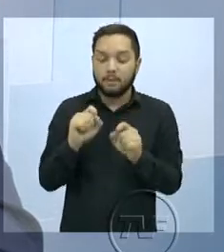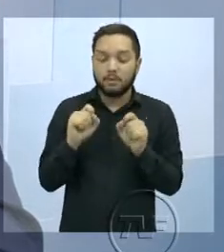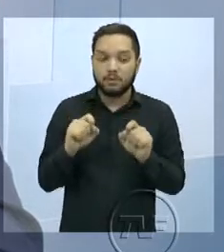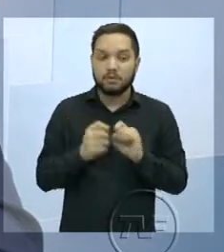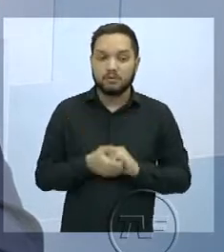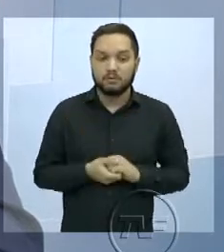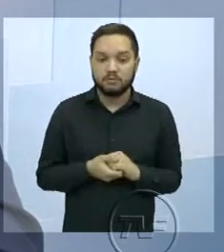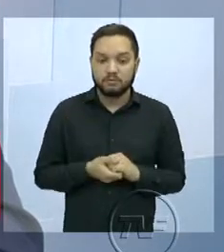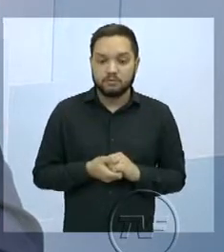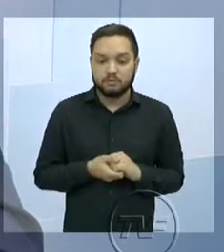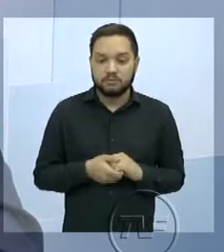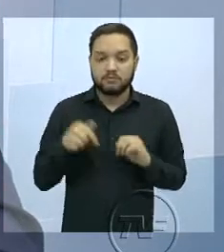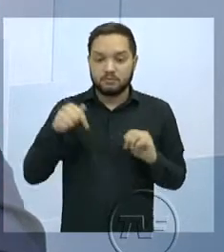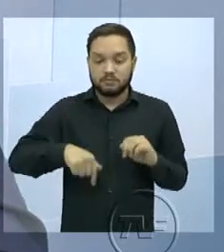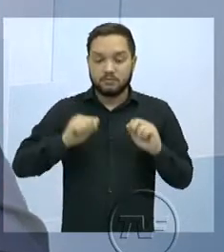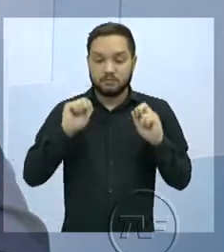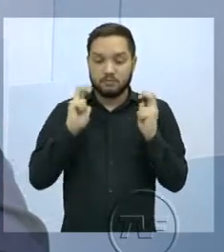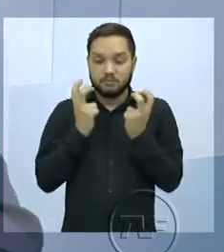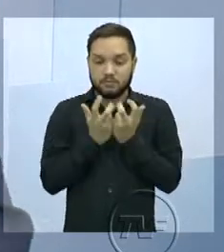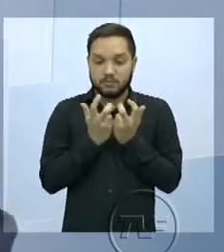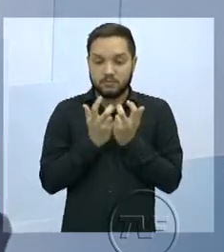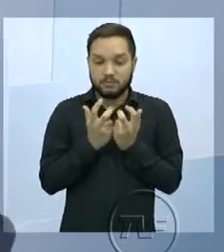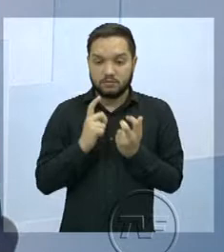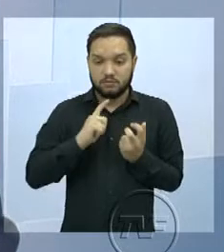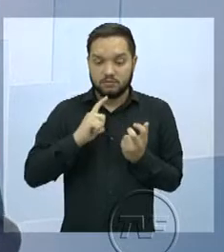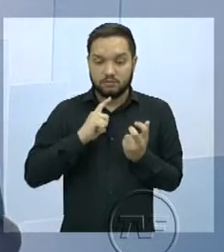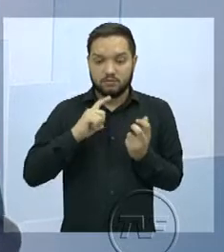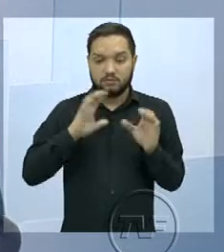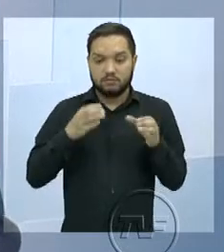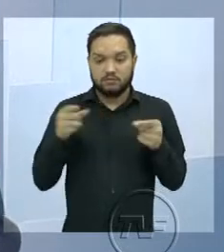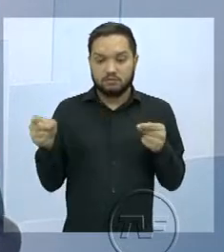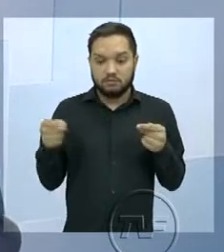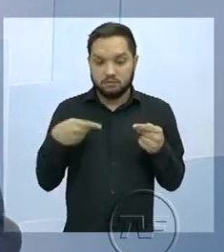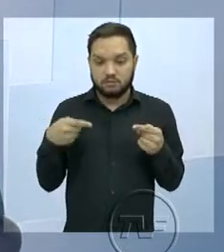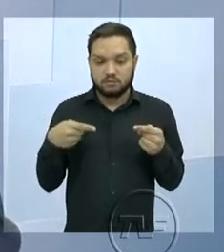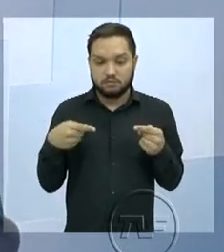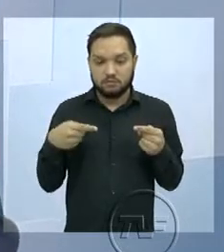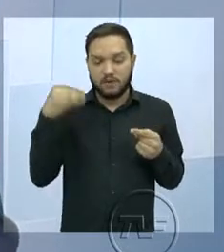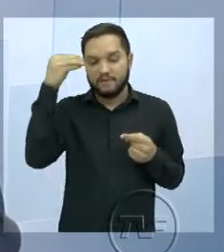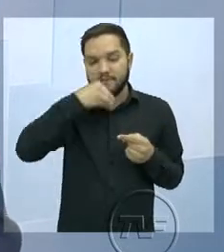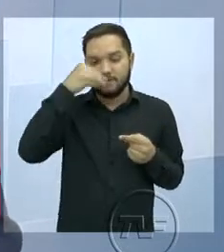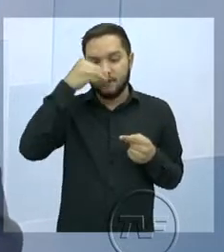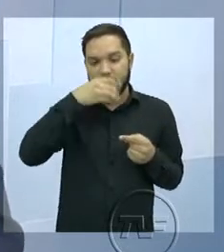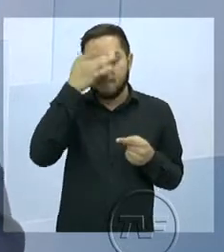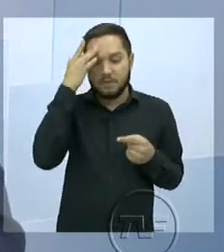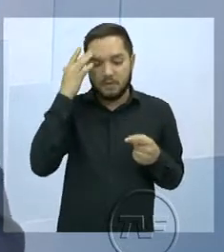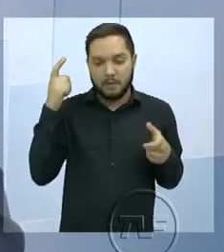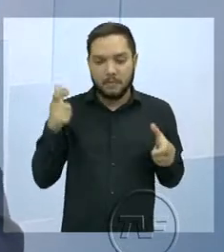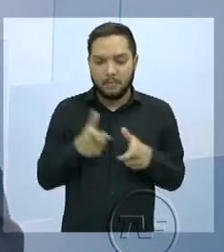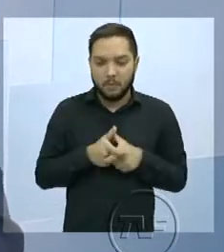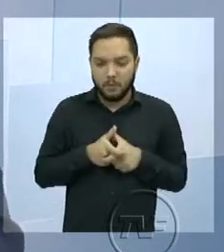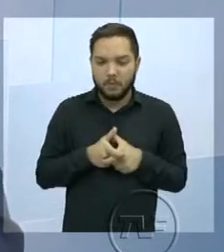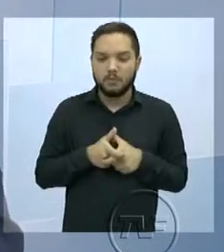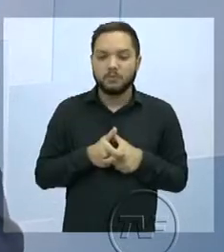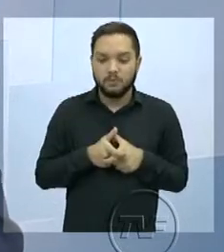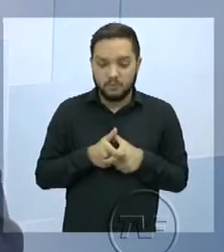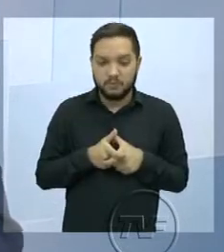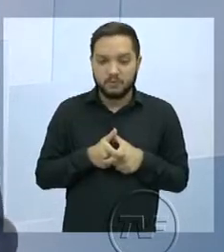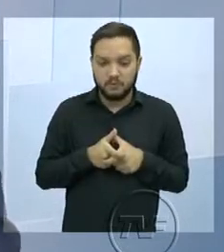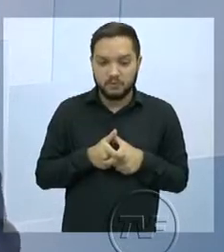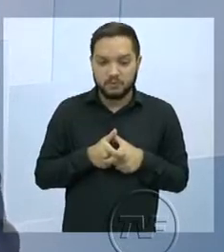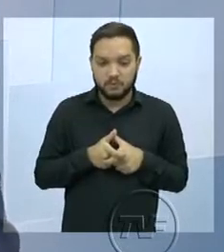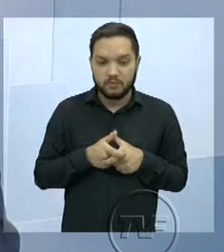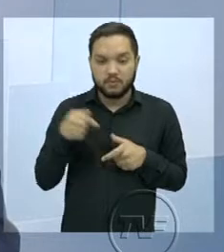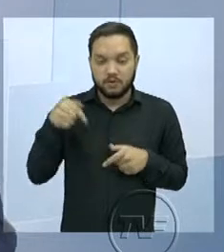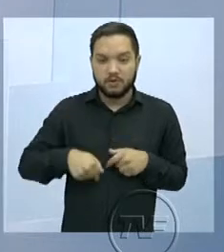exemplo, uma Câmara Legislativa que tem uma oposição fraca, né? Hoje nós temos uma